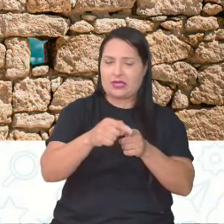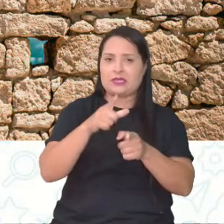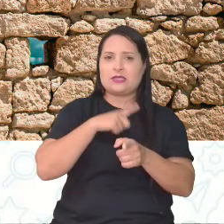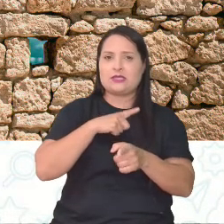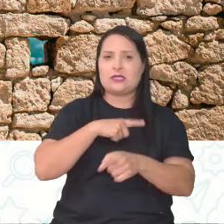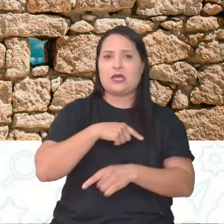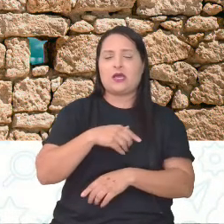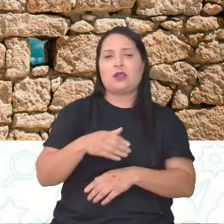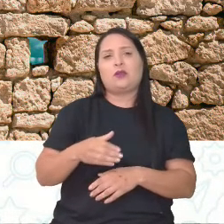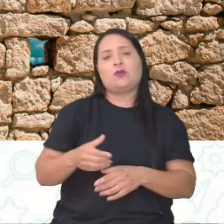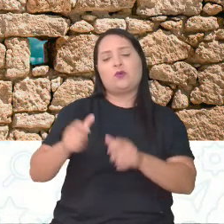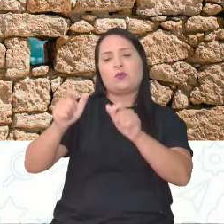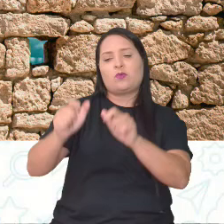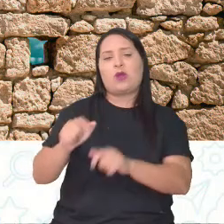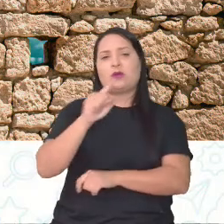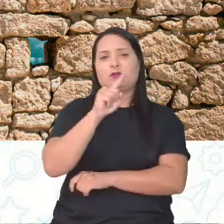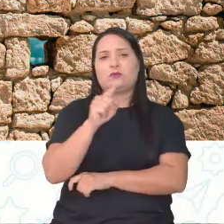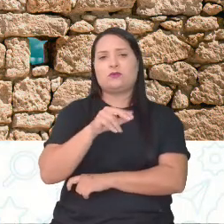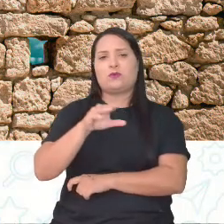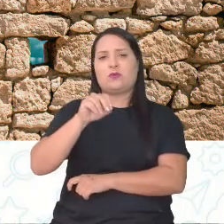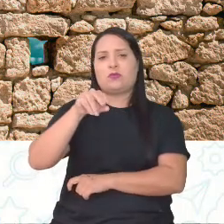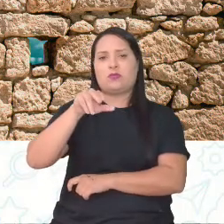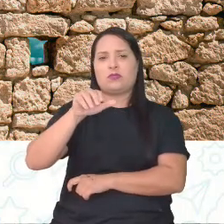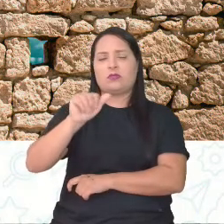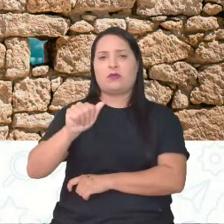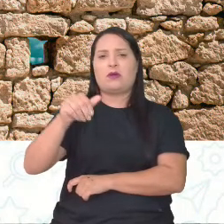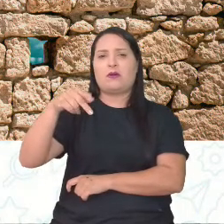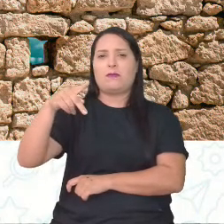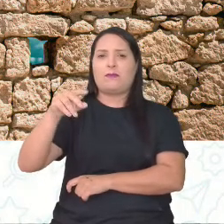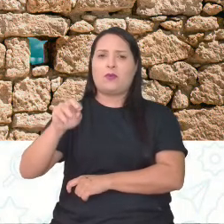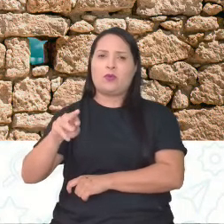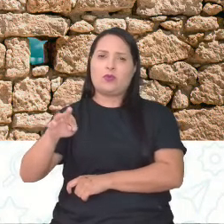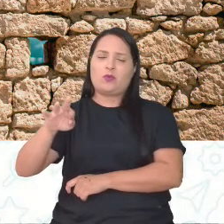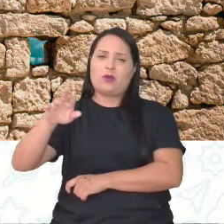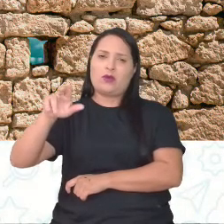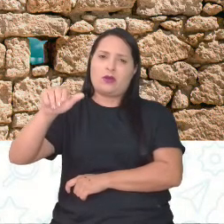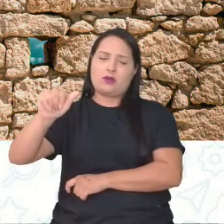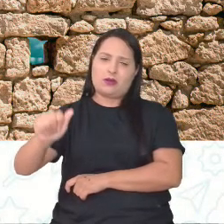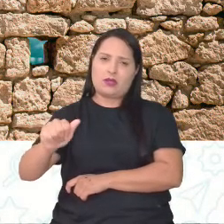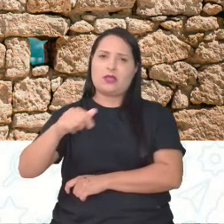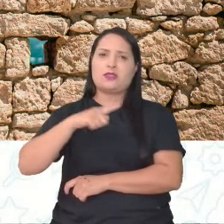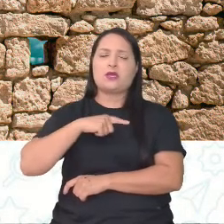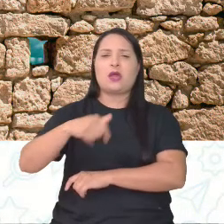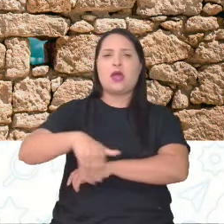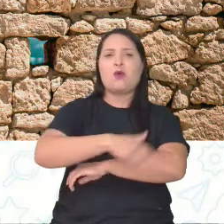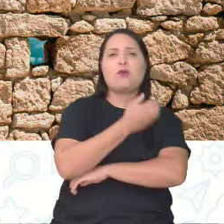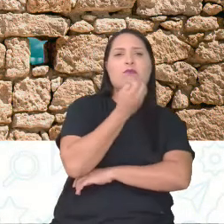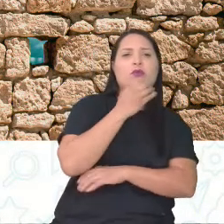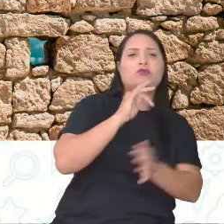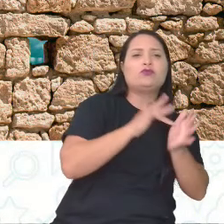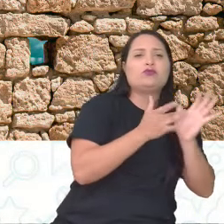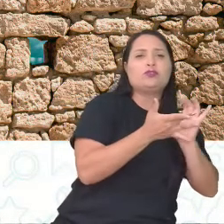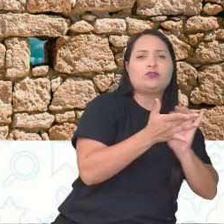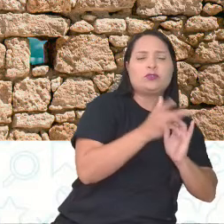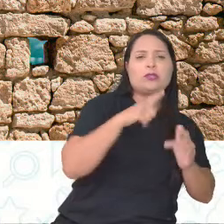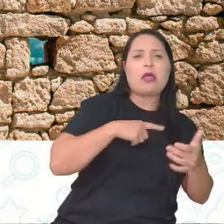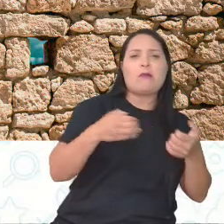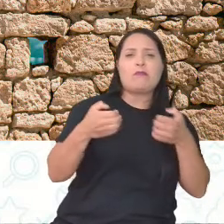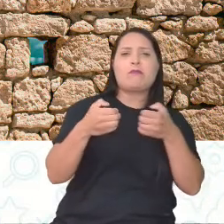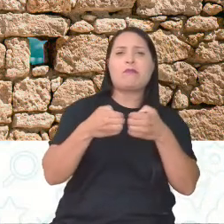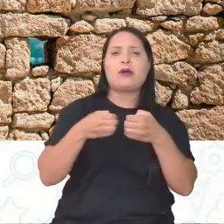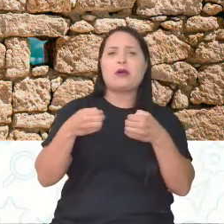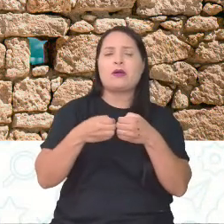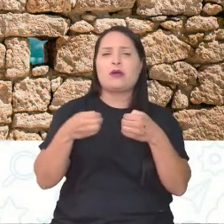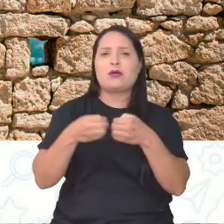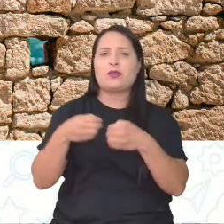zona portuária, que a gente viu, né, na aula anterior, a Rua do Bom Jesus mesmo, que fica ali nas proximidades, né, do Porto